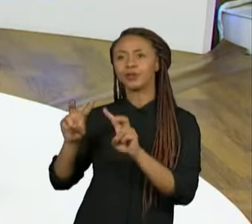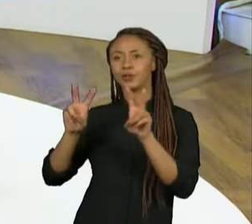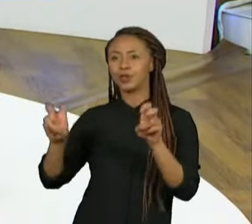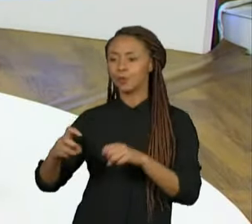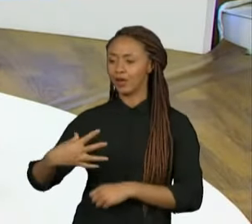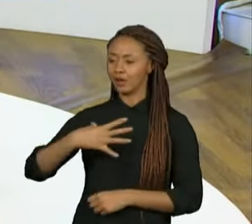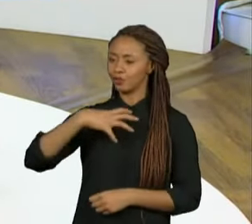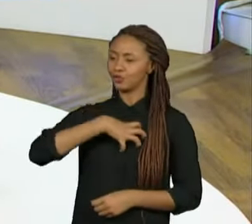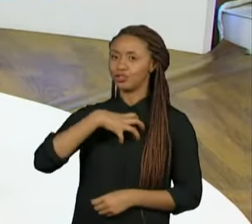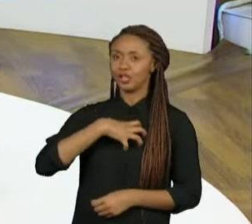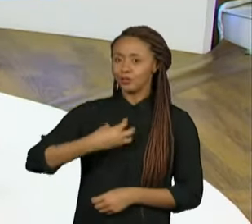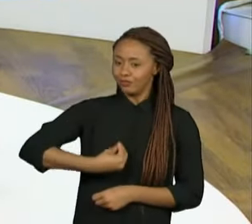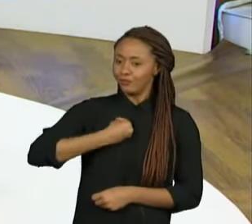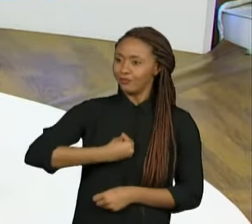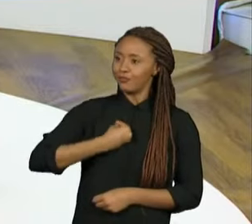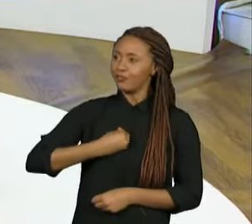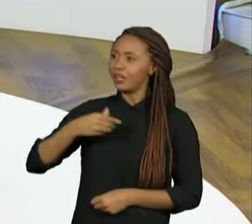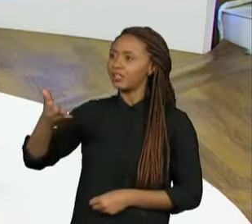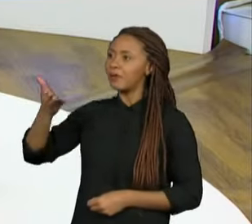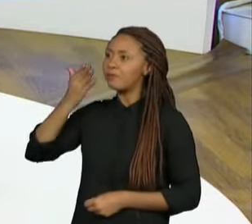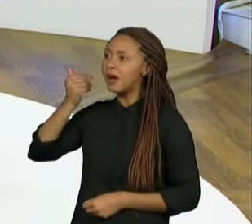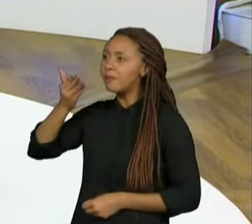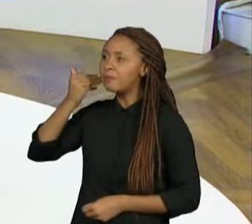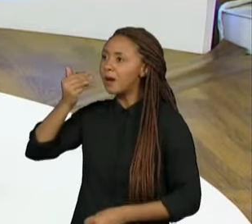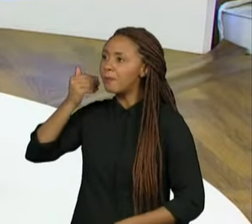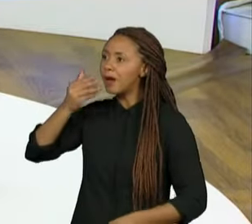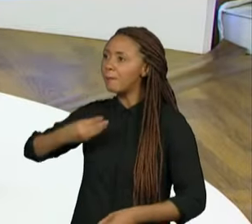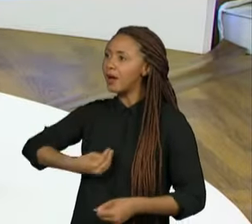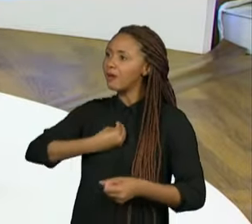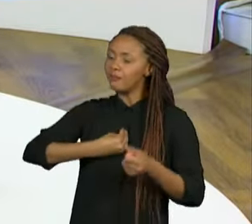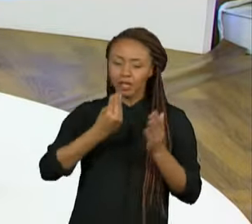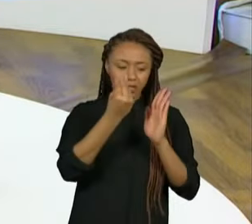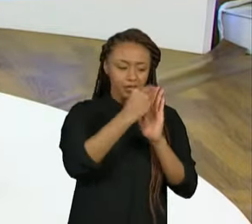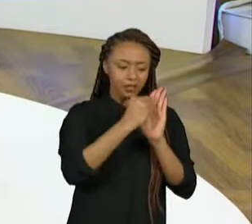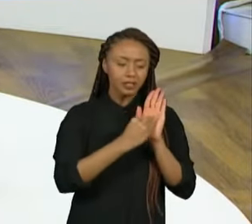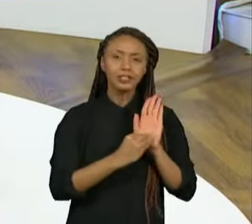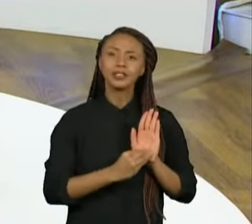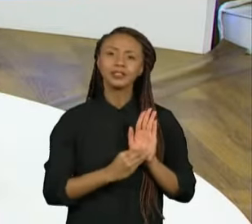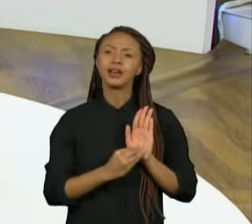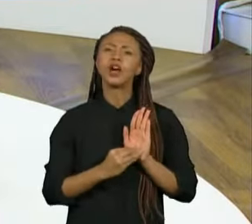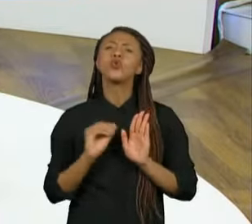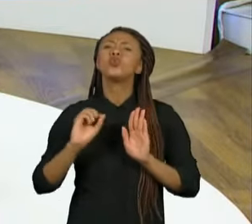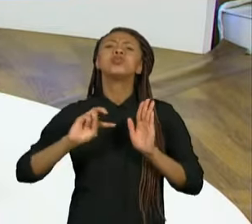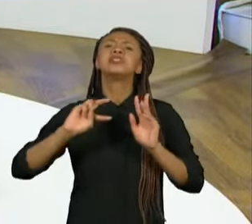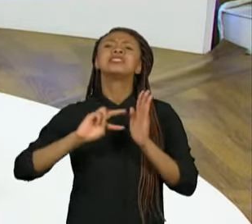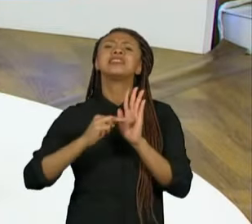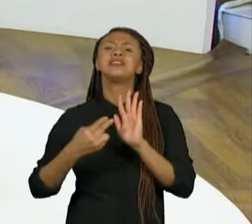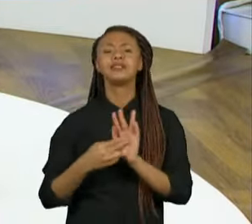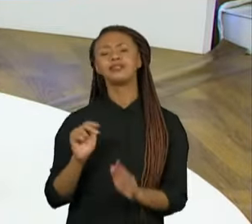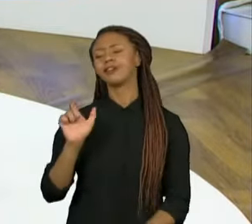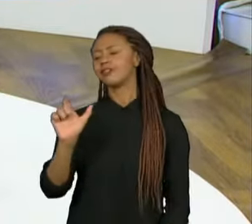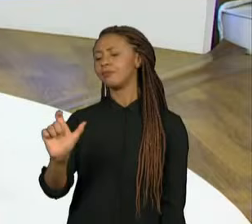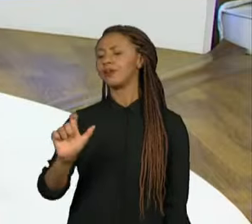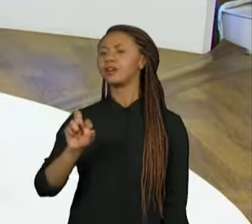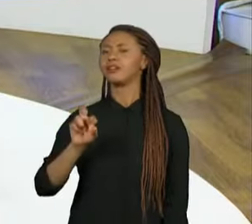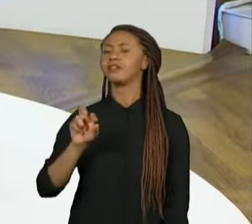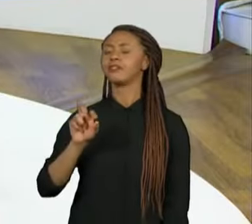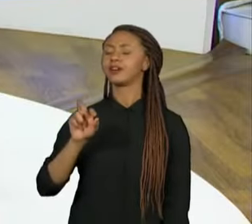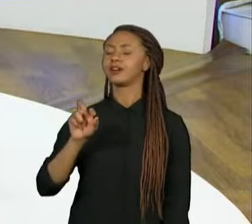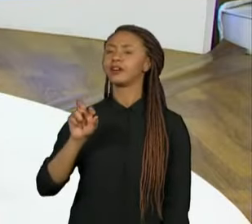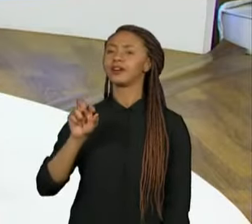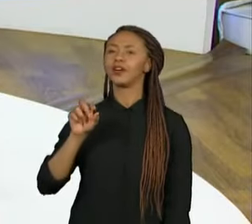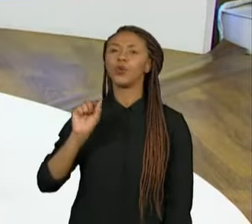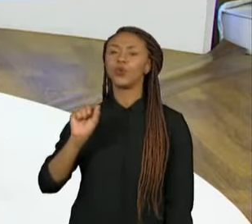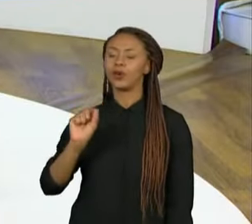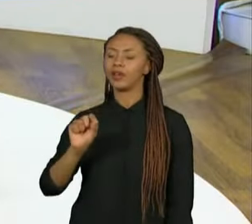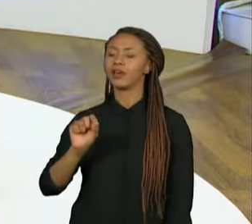escrevivência, né? Que é esse conceito tão importante que a senhora desenvolveu. Se a senhora pudesse sintetizar, o que, que é a escrevivência para o